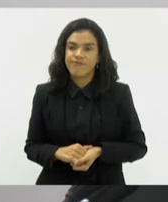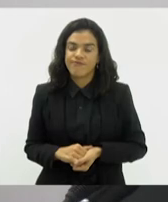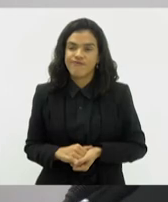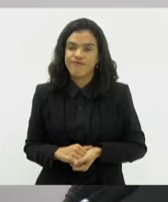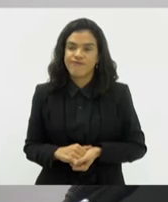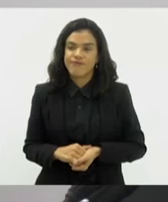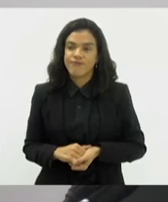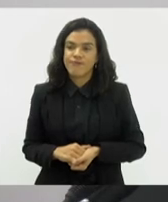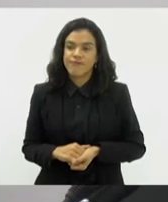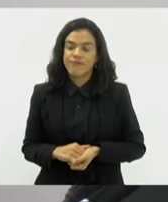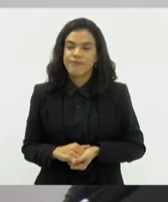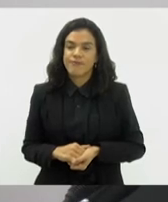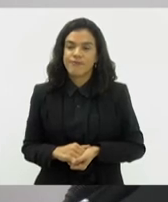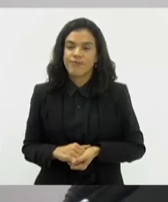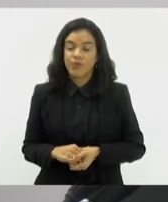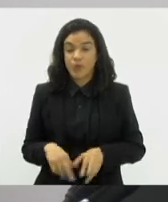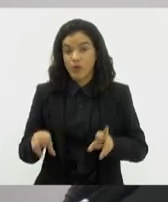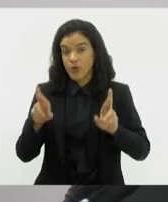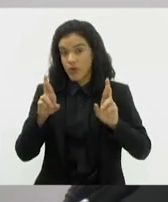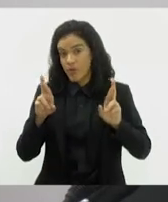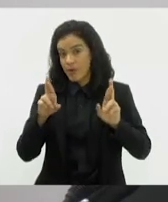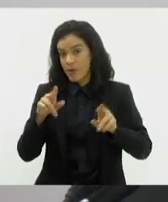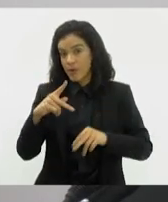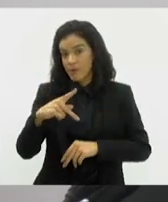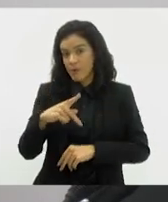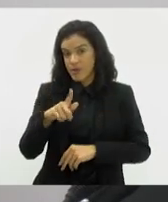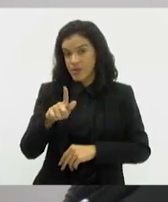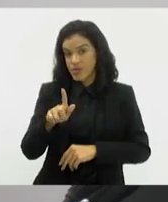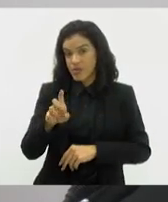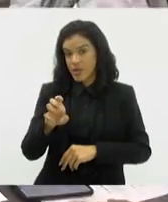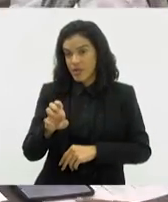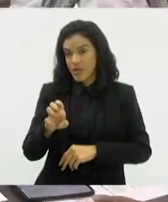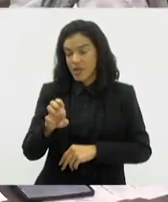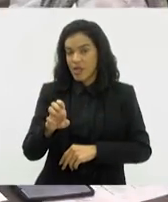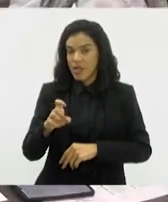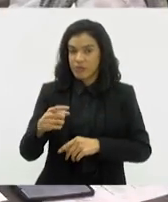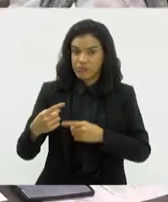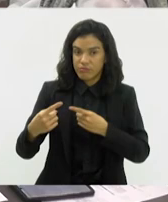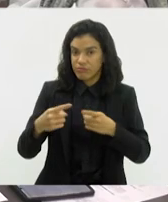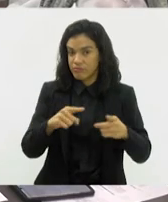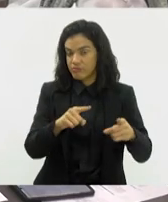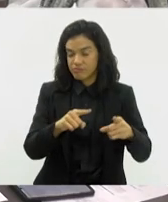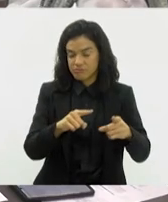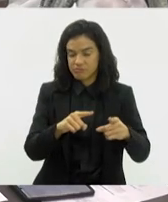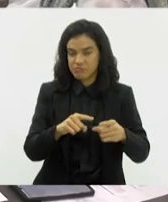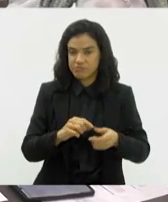Só espero que a PGE não conteste o Supremo. Não, é na